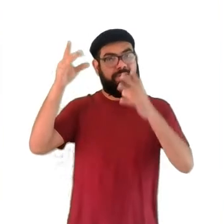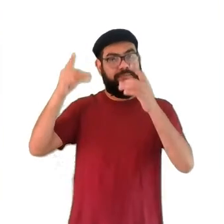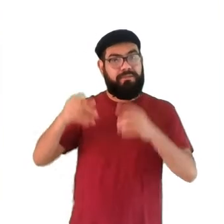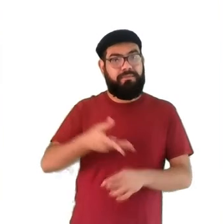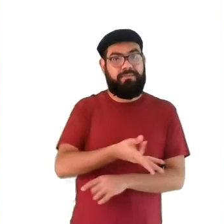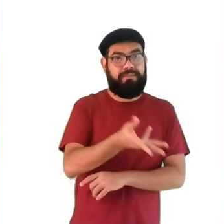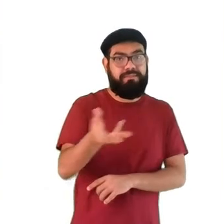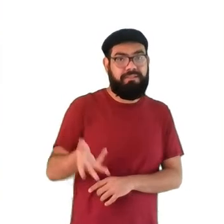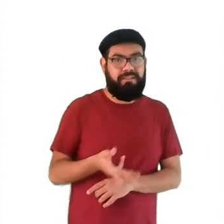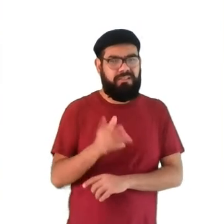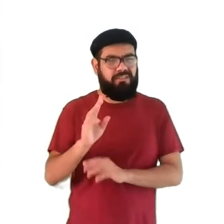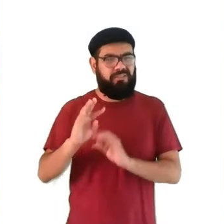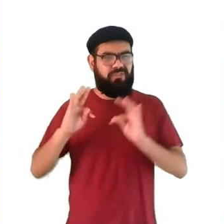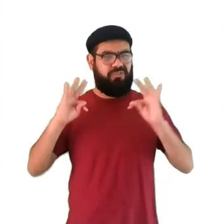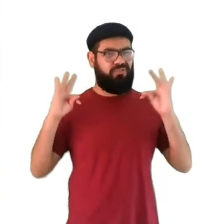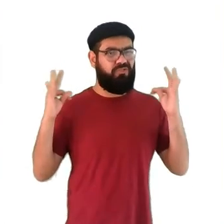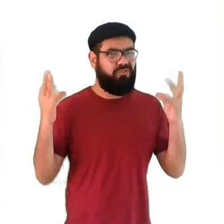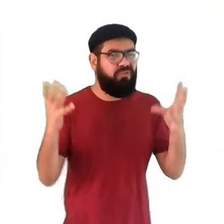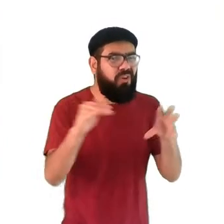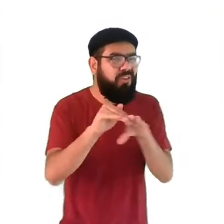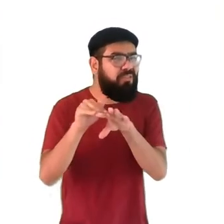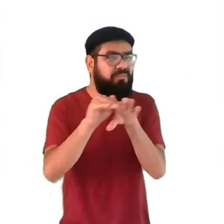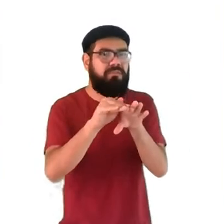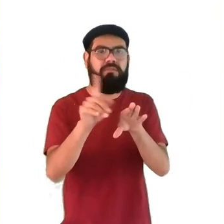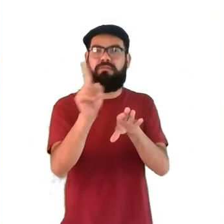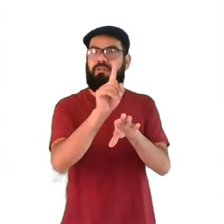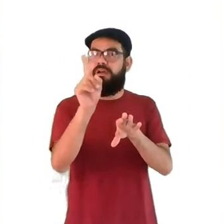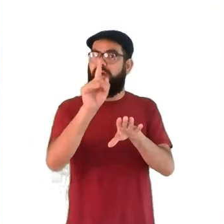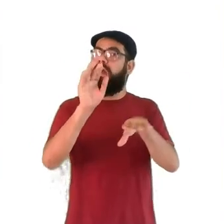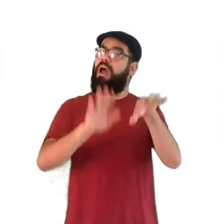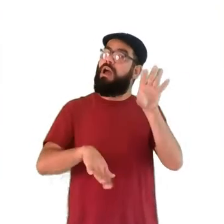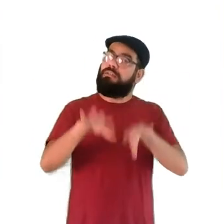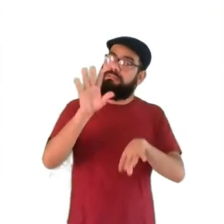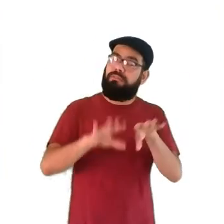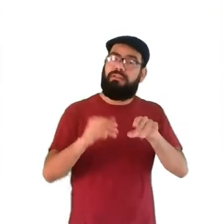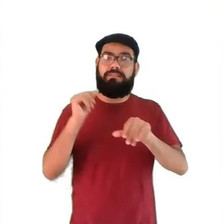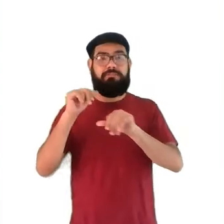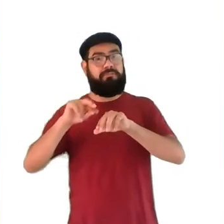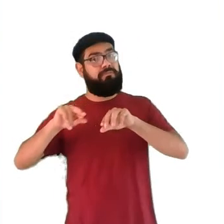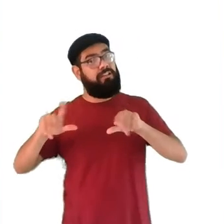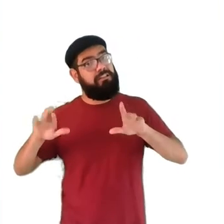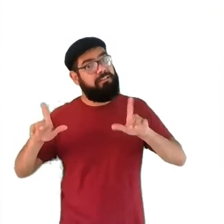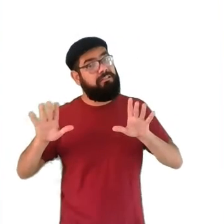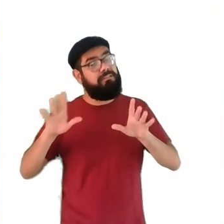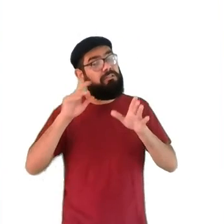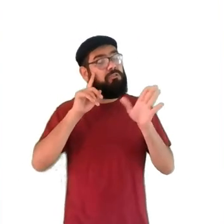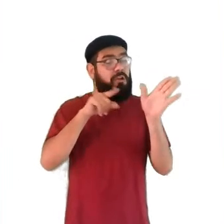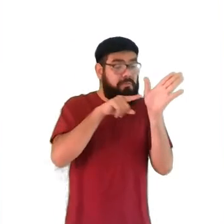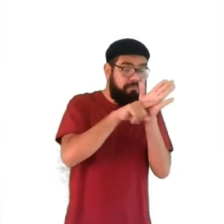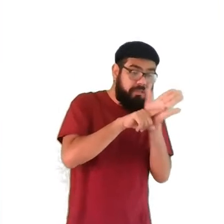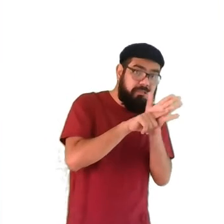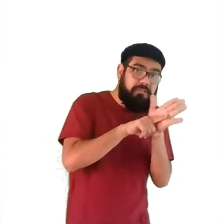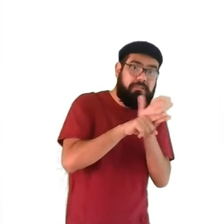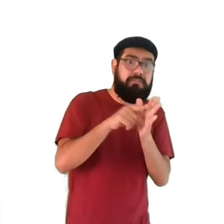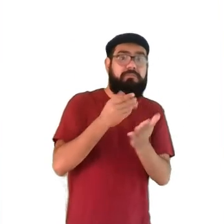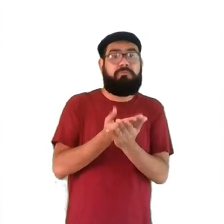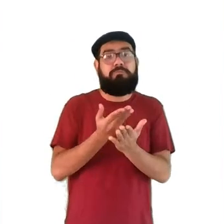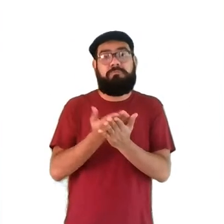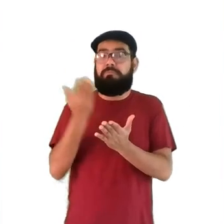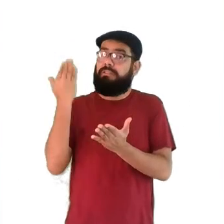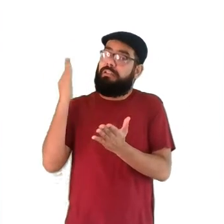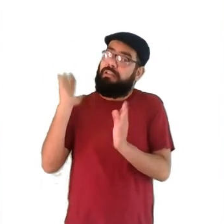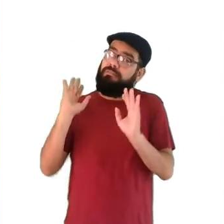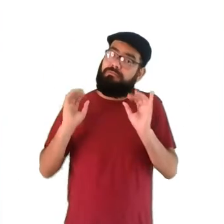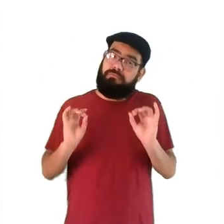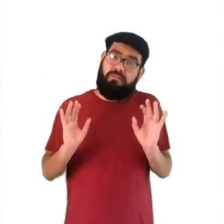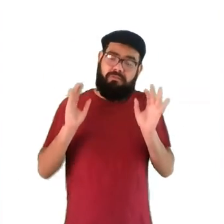todo mundo, tá? Pode ser que aconteça. Isso são pesquisas de alguns estudos que já tiveram sobre cada